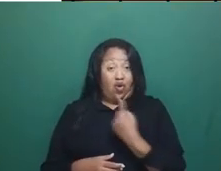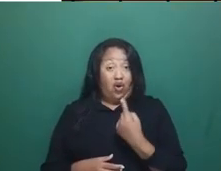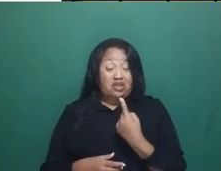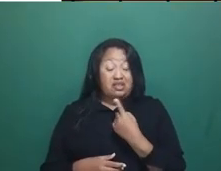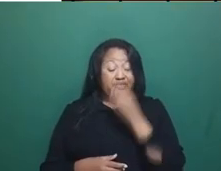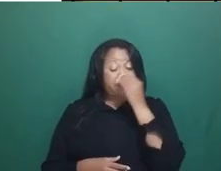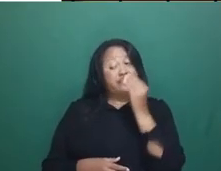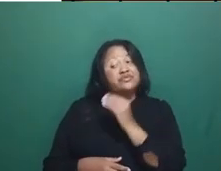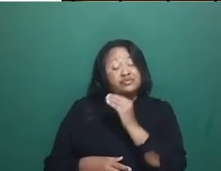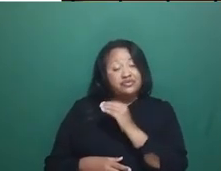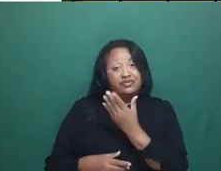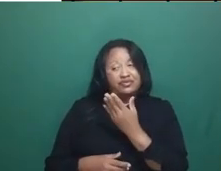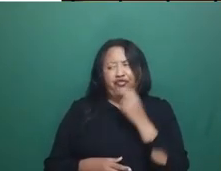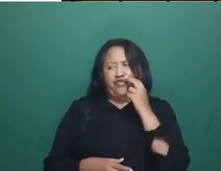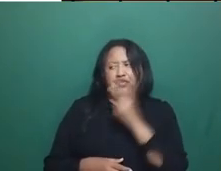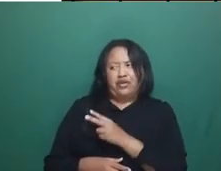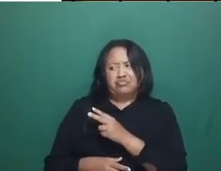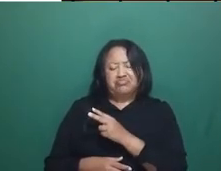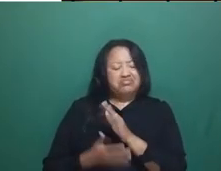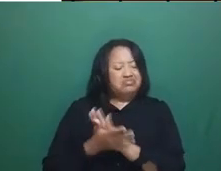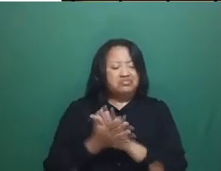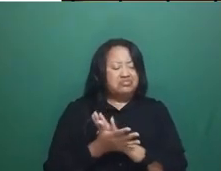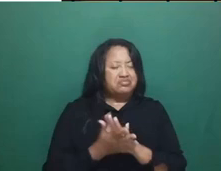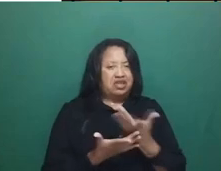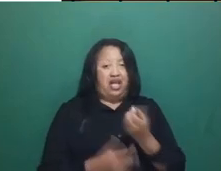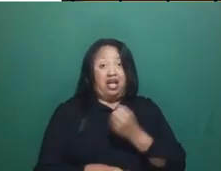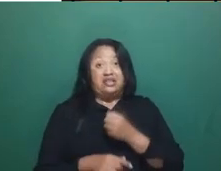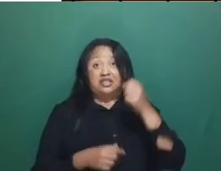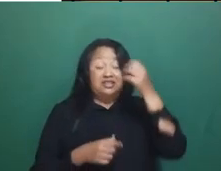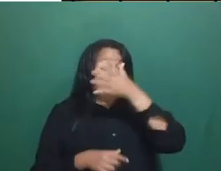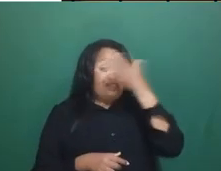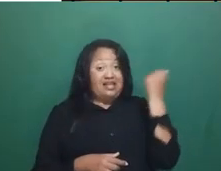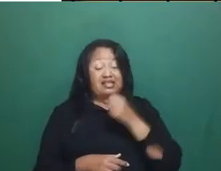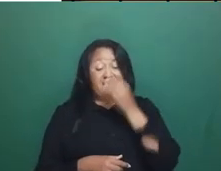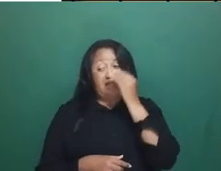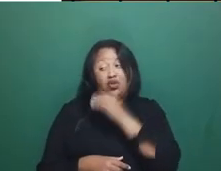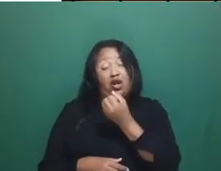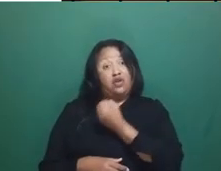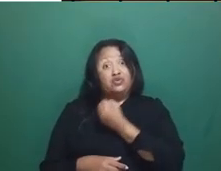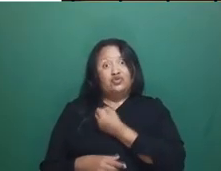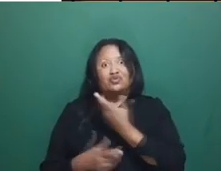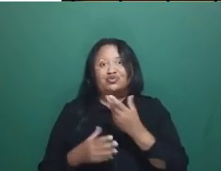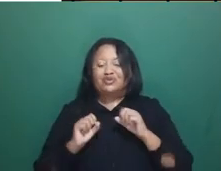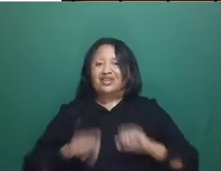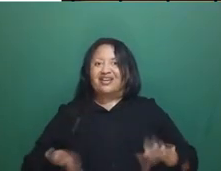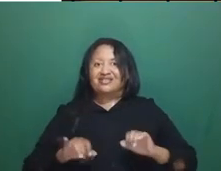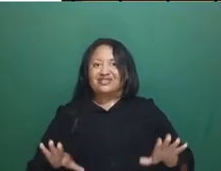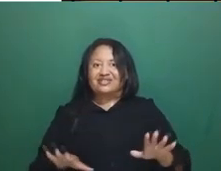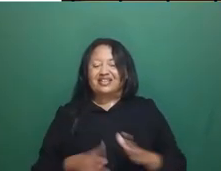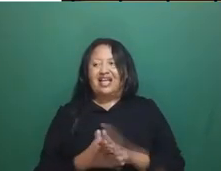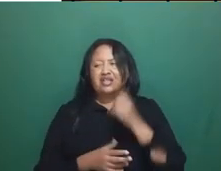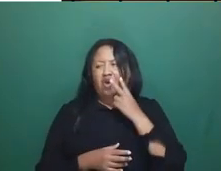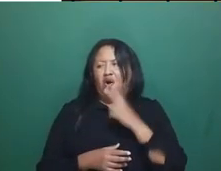né passamos por hálito né ignora a esses números da moda né e a gente e a gente olha com